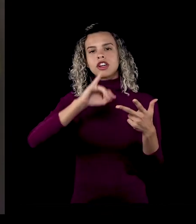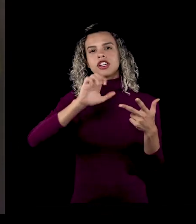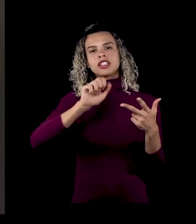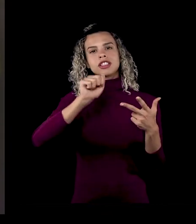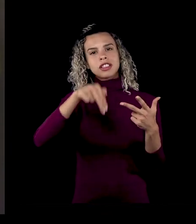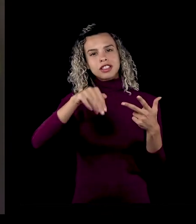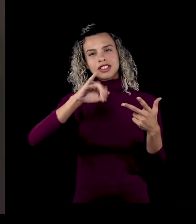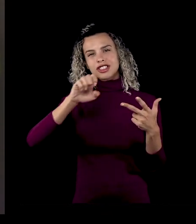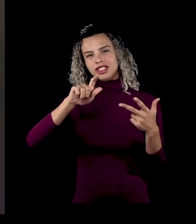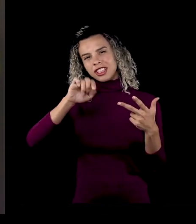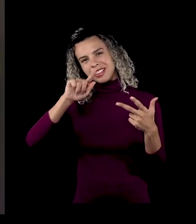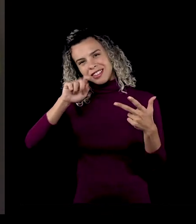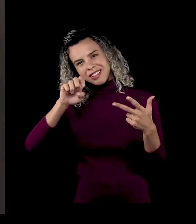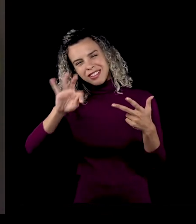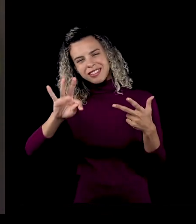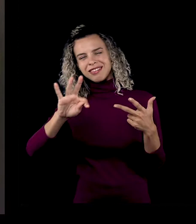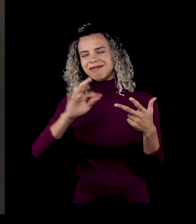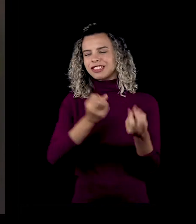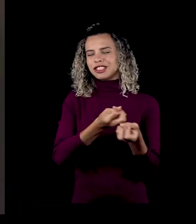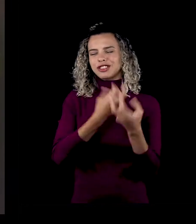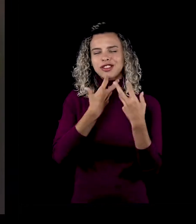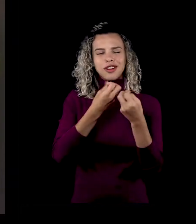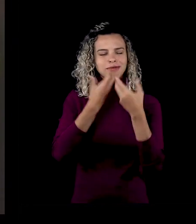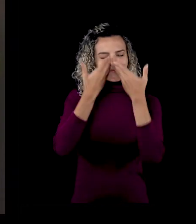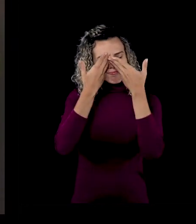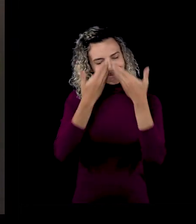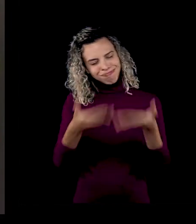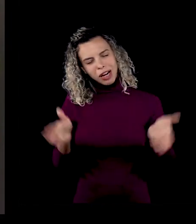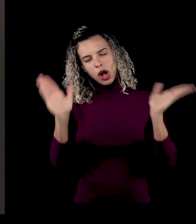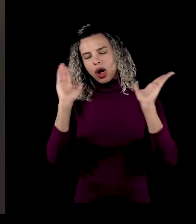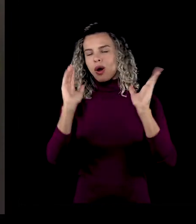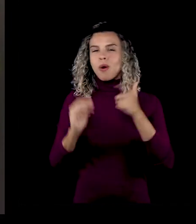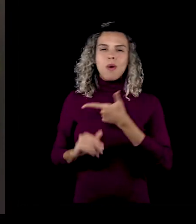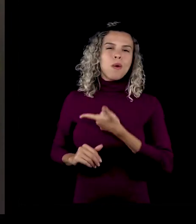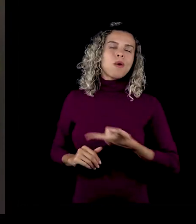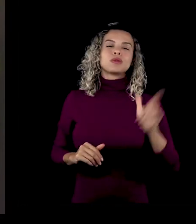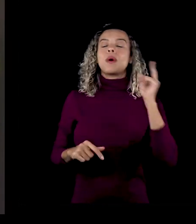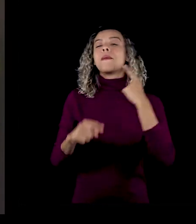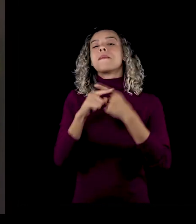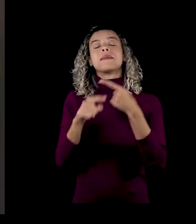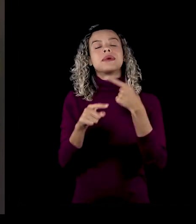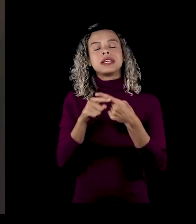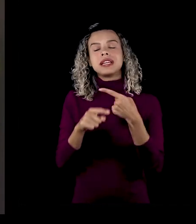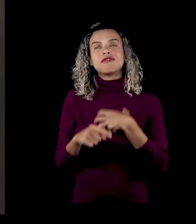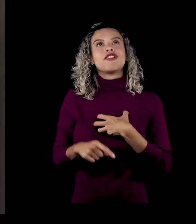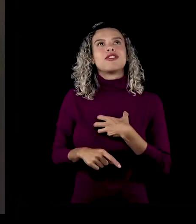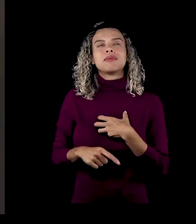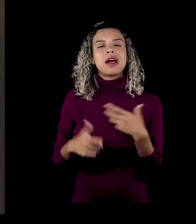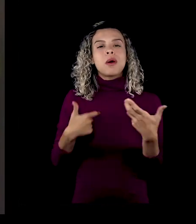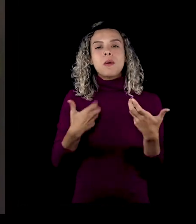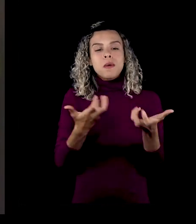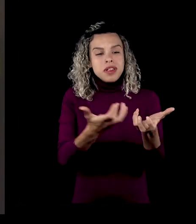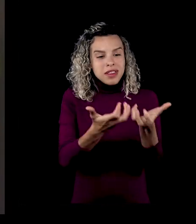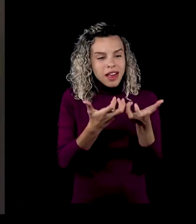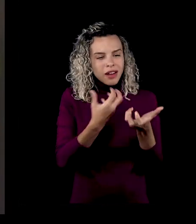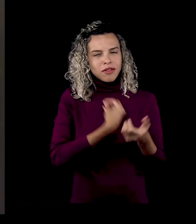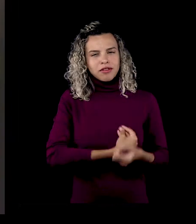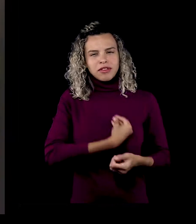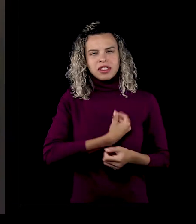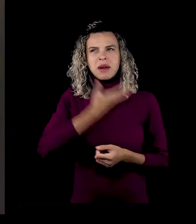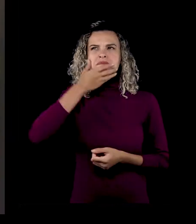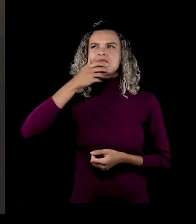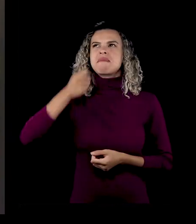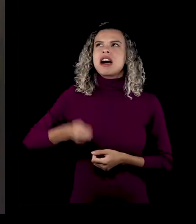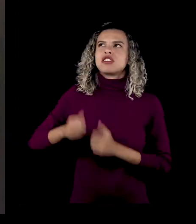Jean Genet me deseducou de uma maneira, porque não que eu quisesse aquela vida de macho,